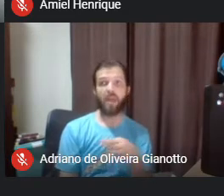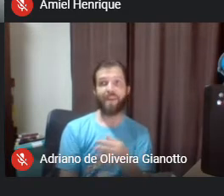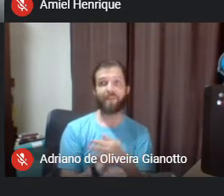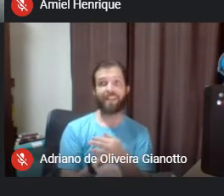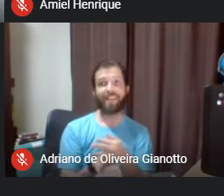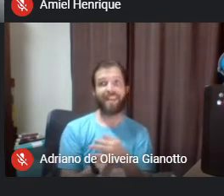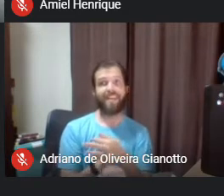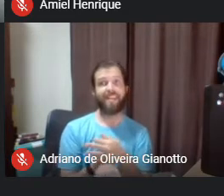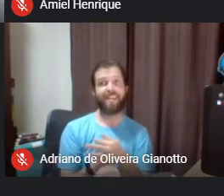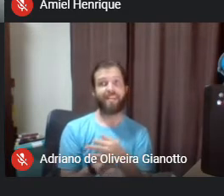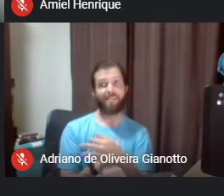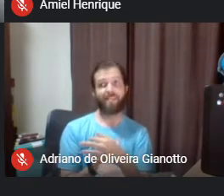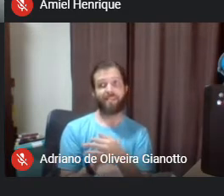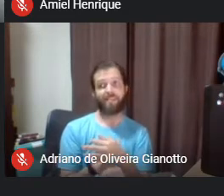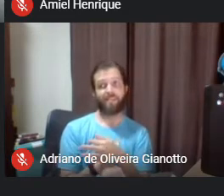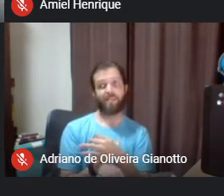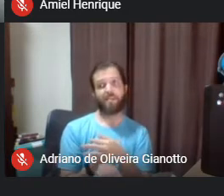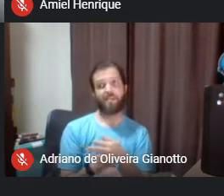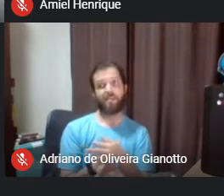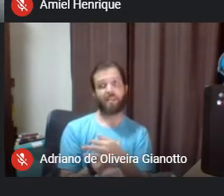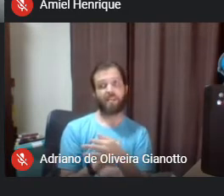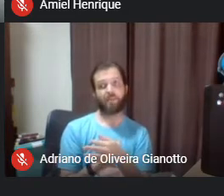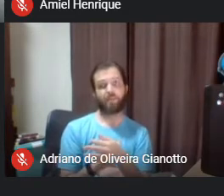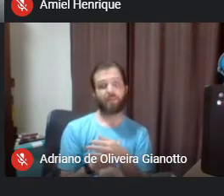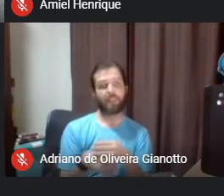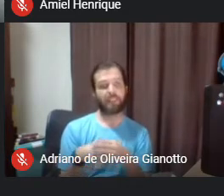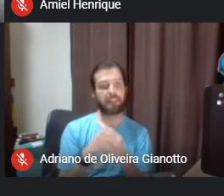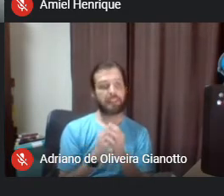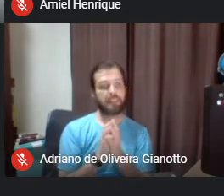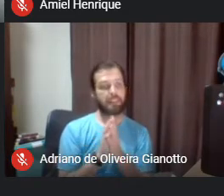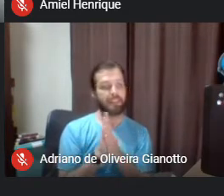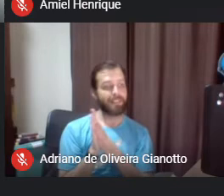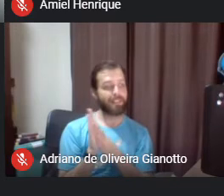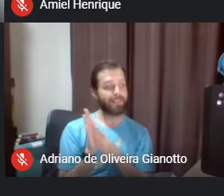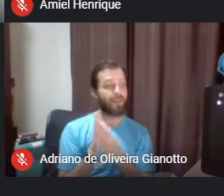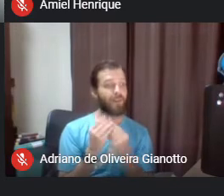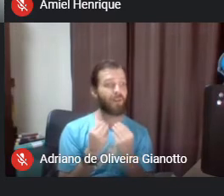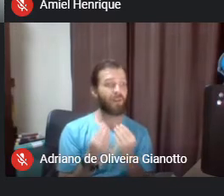Só que ela falou, olha, mas infelizmente ele não está aqui, ele está de férias.